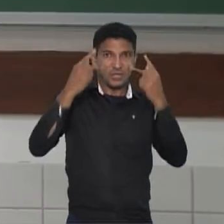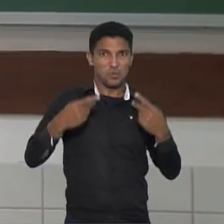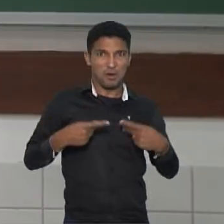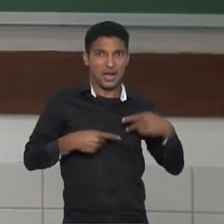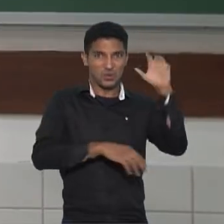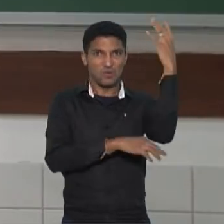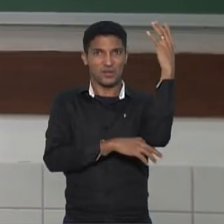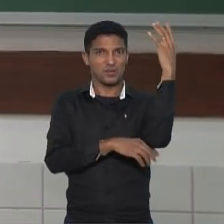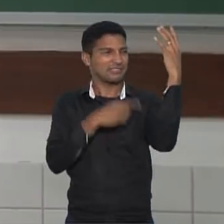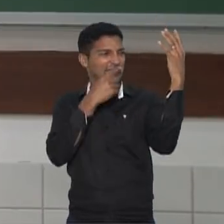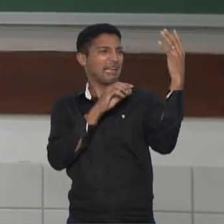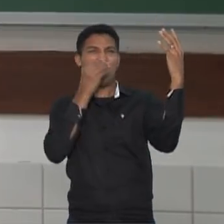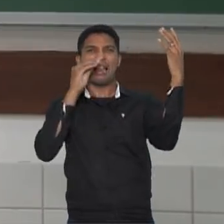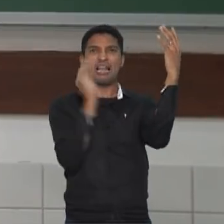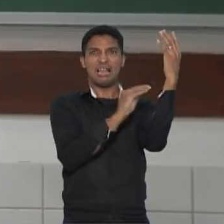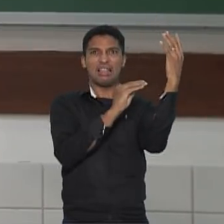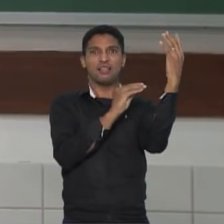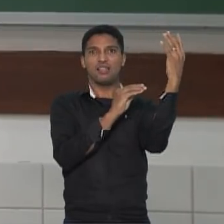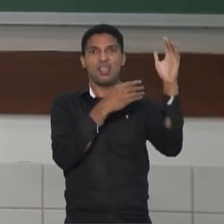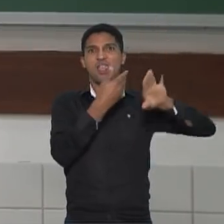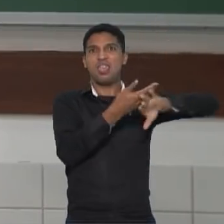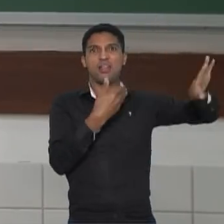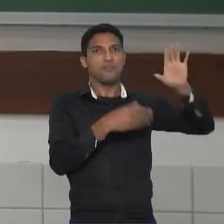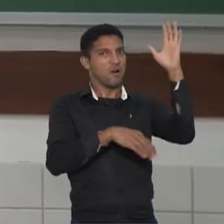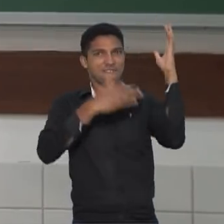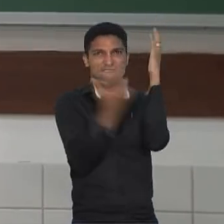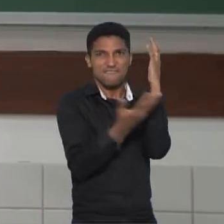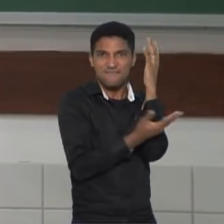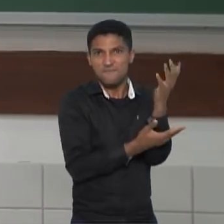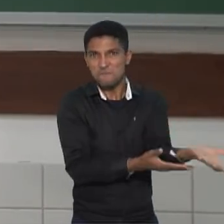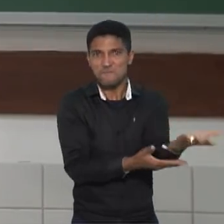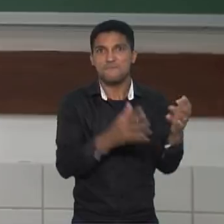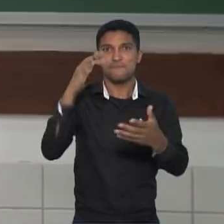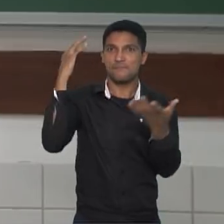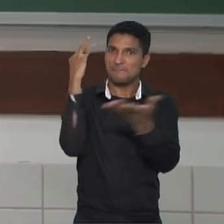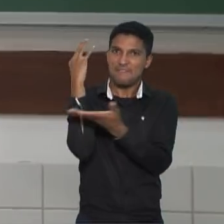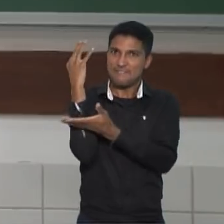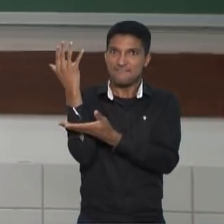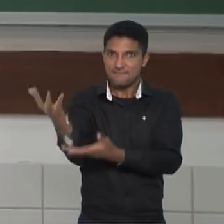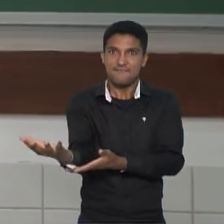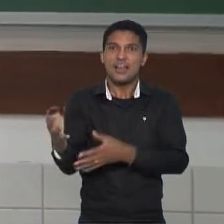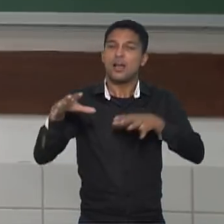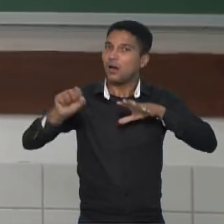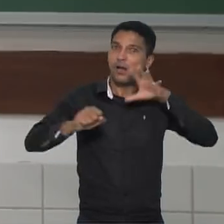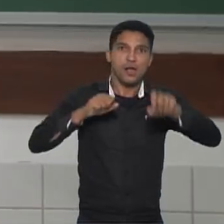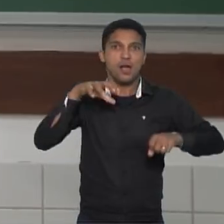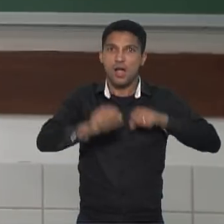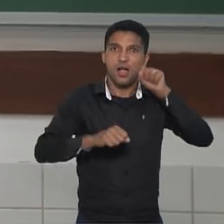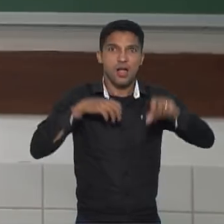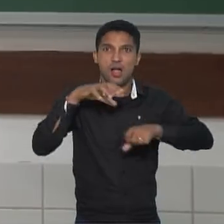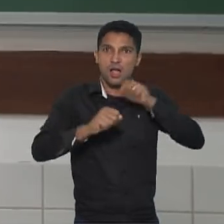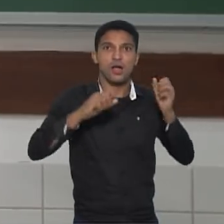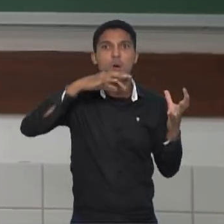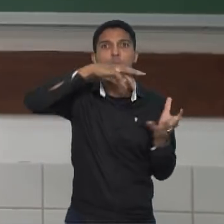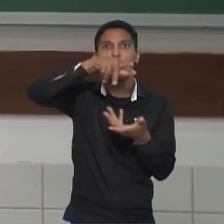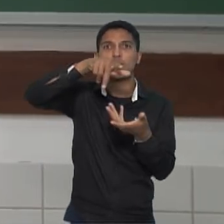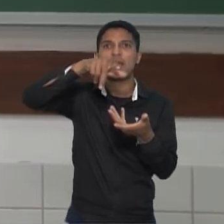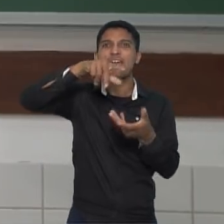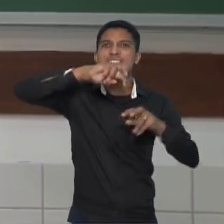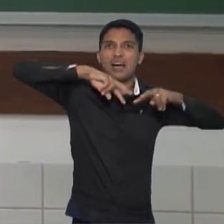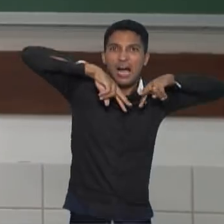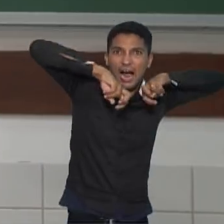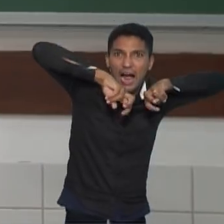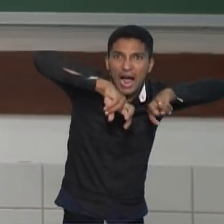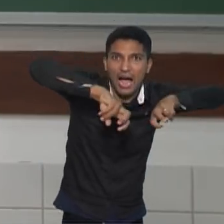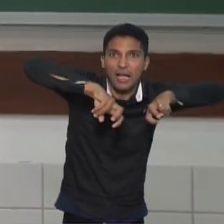nada a ver comigo, né? Então, alienado enquanto ser natural, porque a gente não se dá conta mais do ambiente que a gente vive, né? Se a